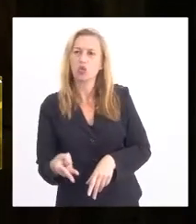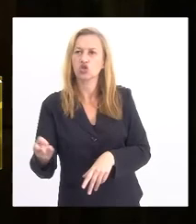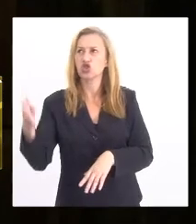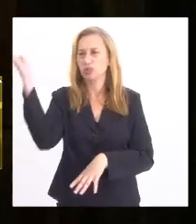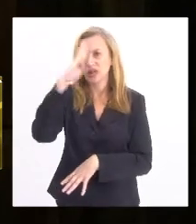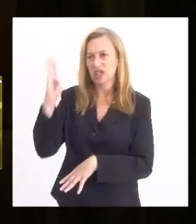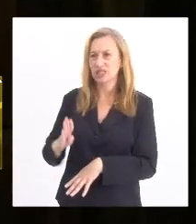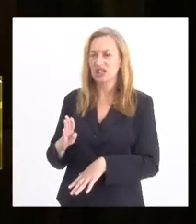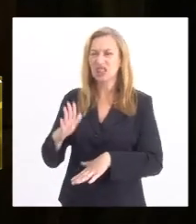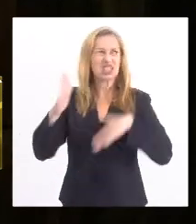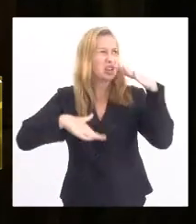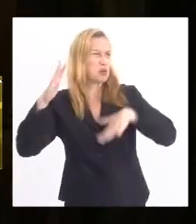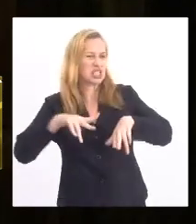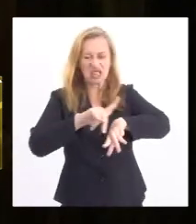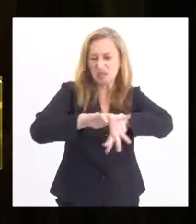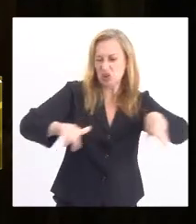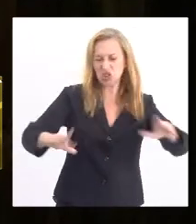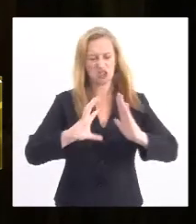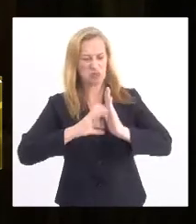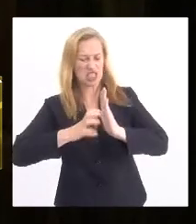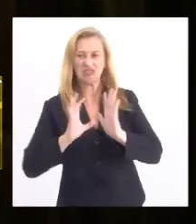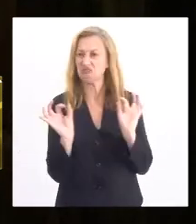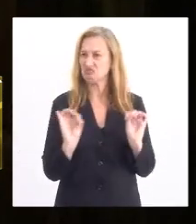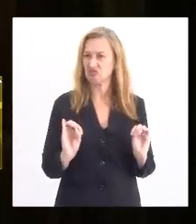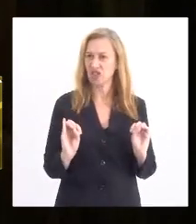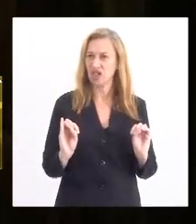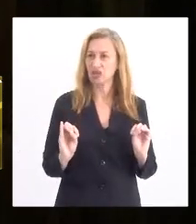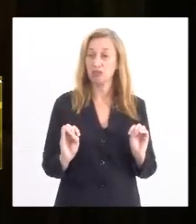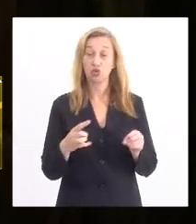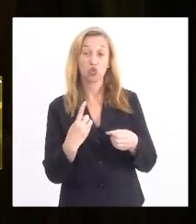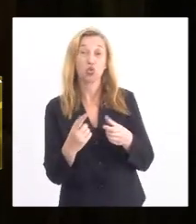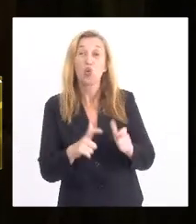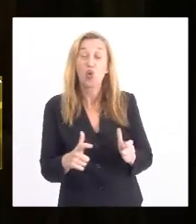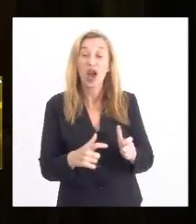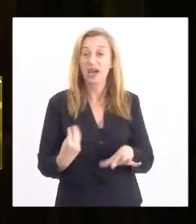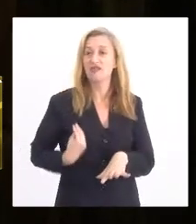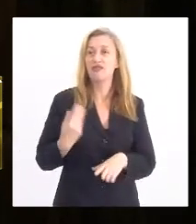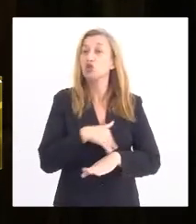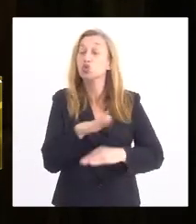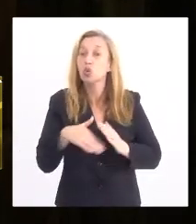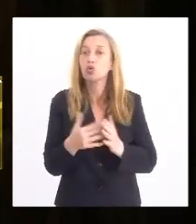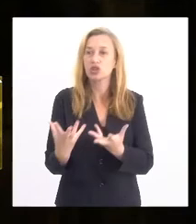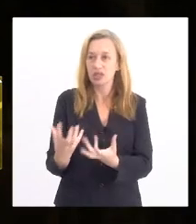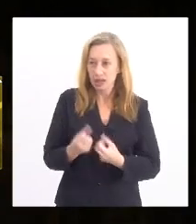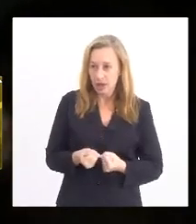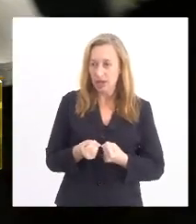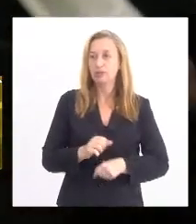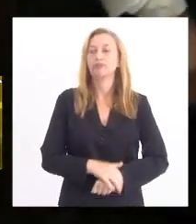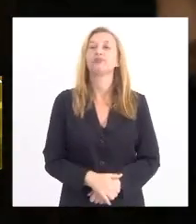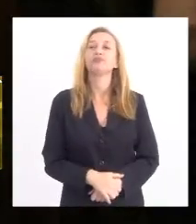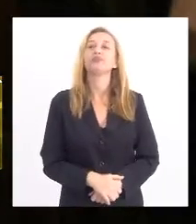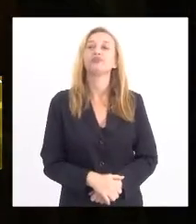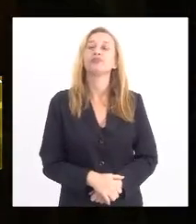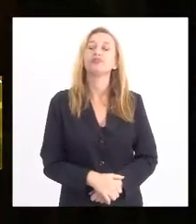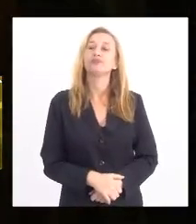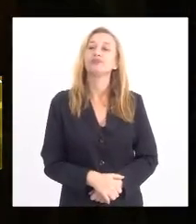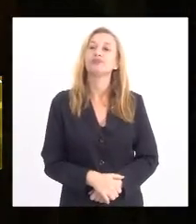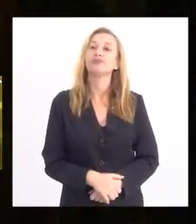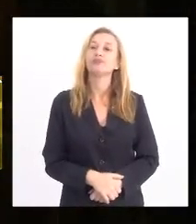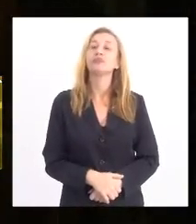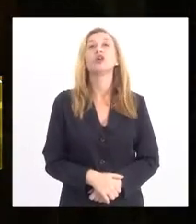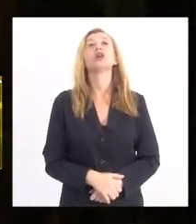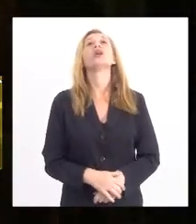Independente de ideologia de partido de região todo mundo foi contemplado nós